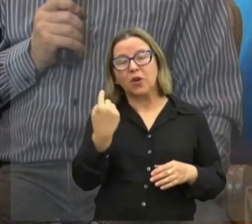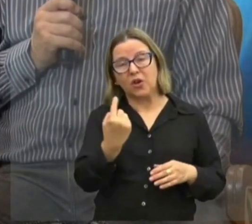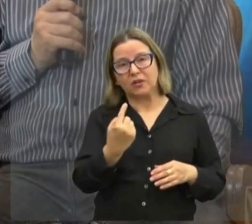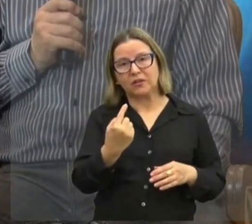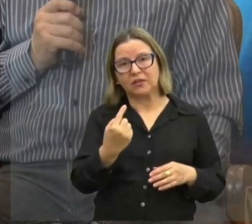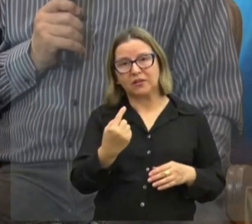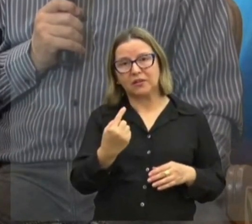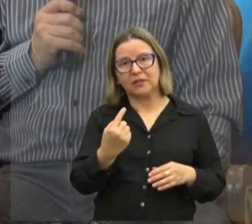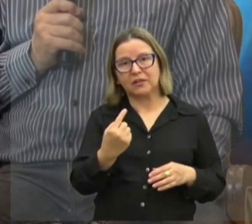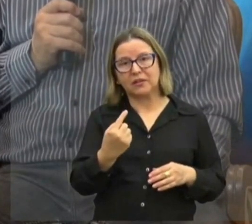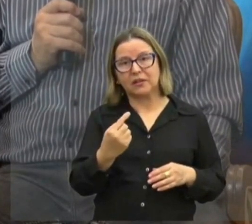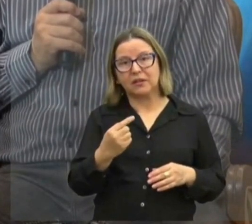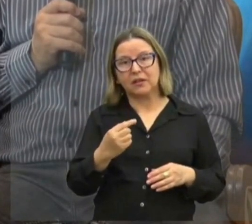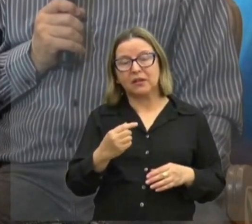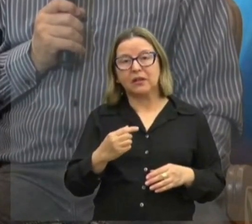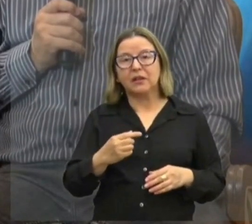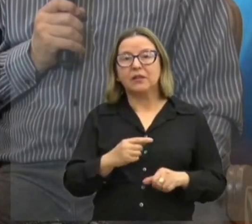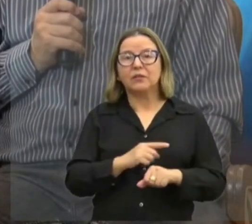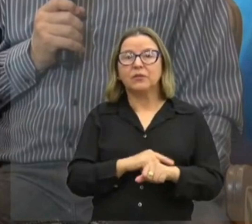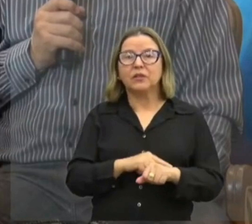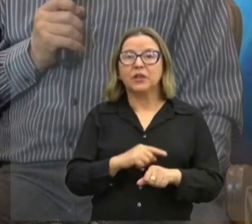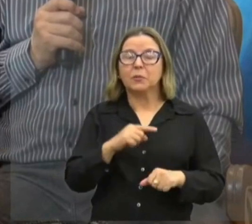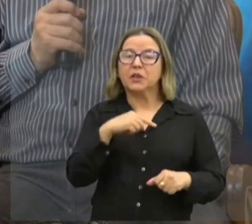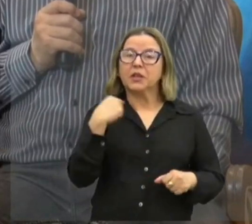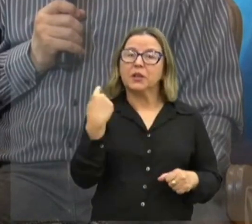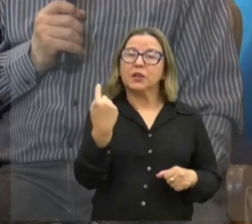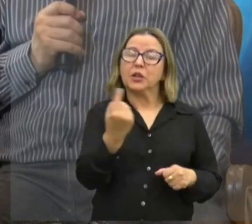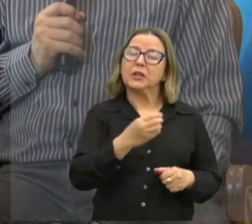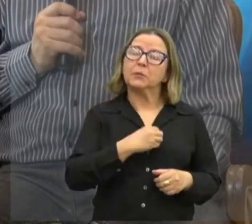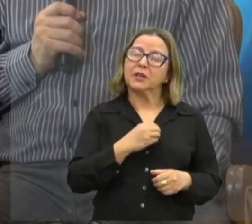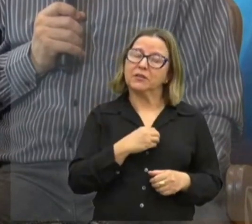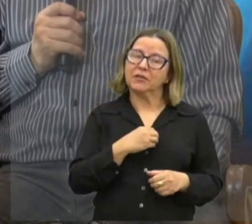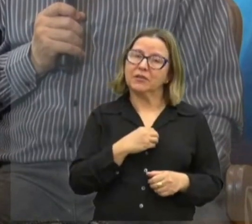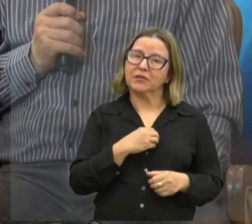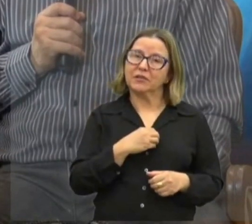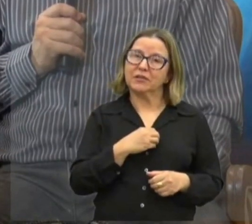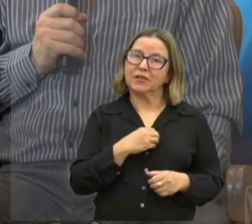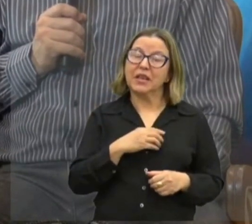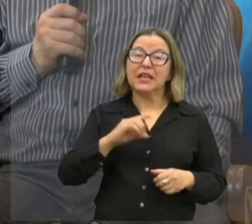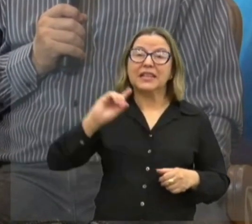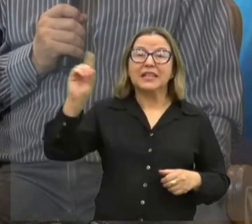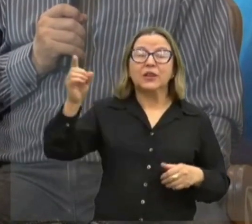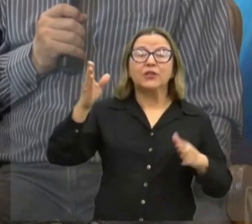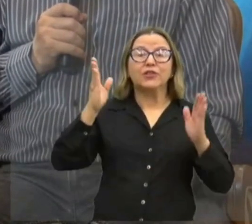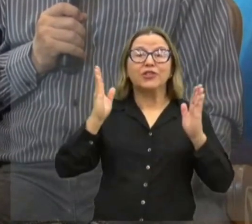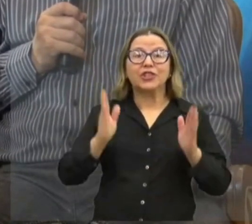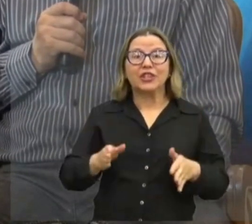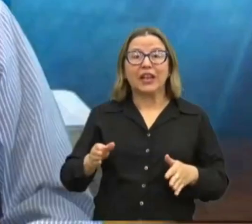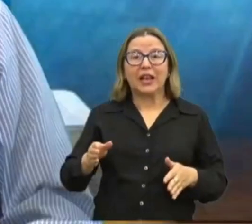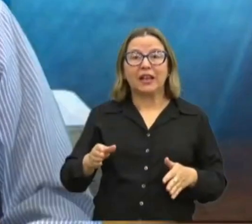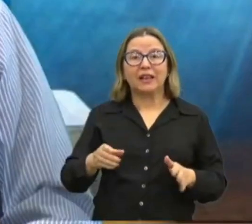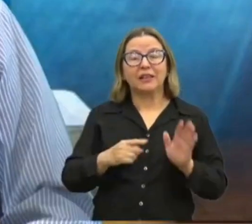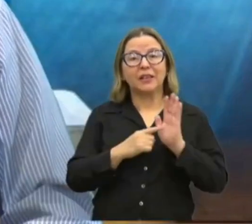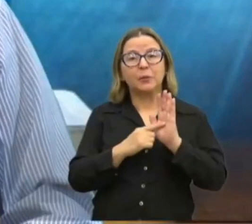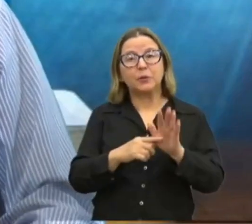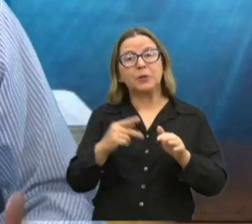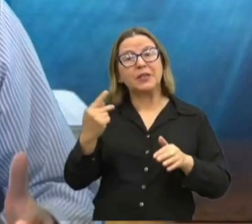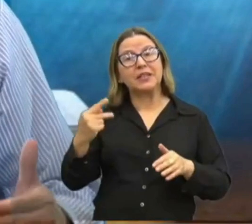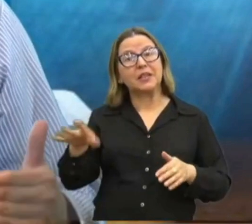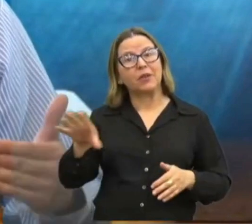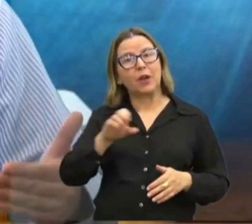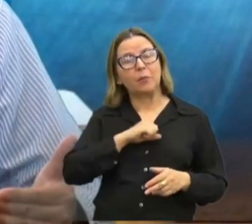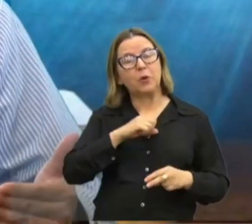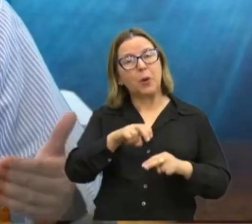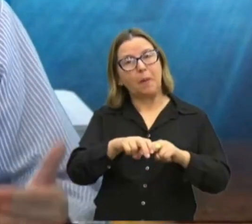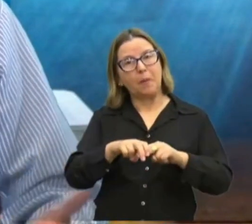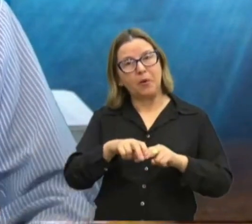Deus já demonstrou o seu amor para conosco, porque Cristo morreu por nós. Então é evidente